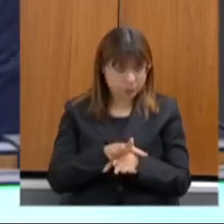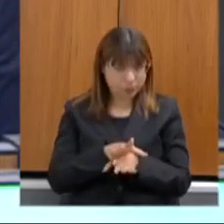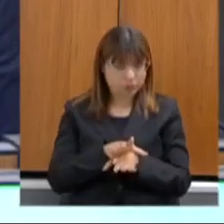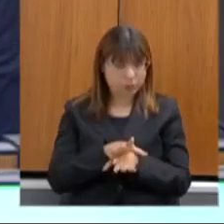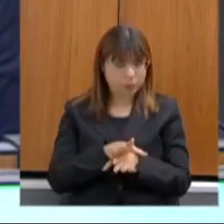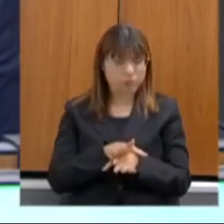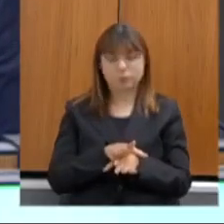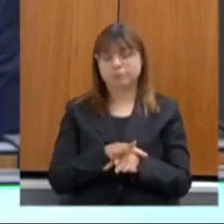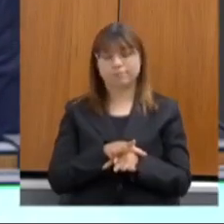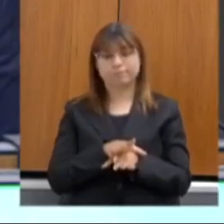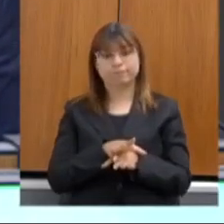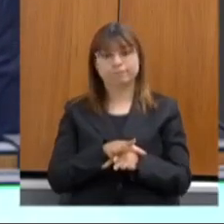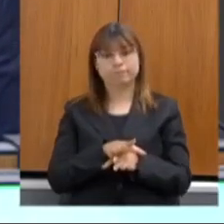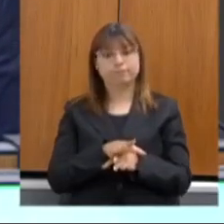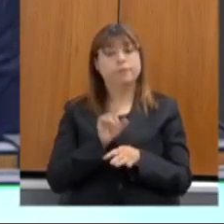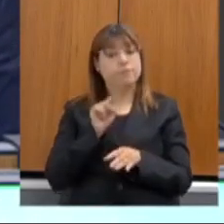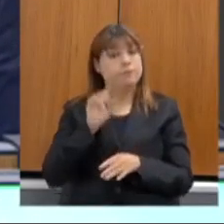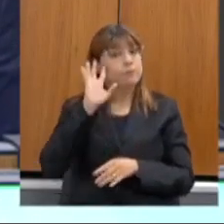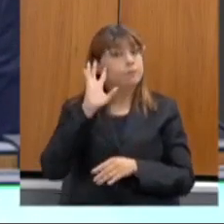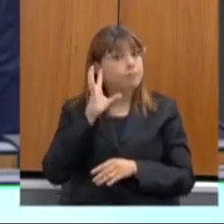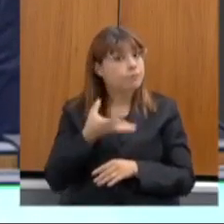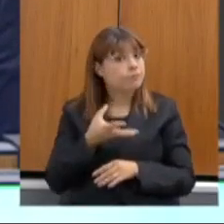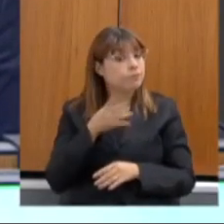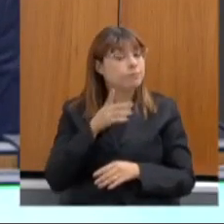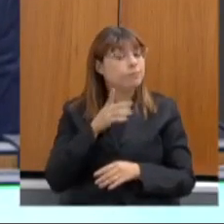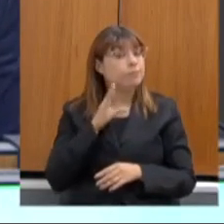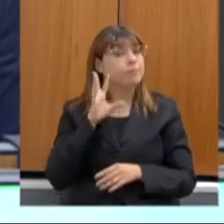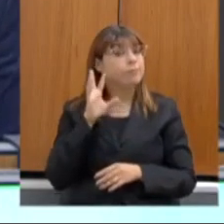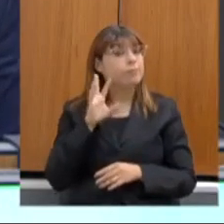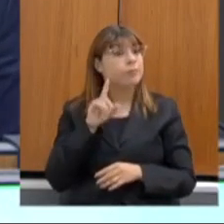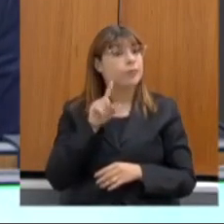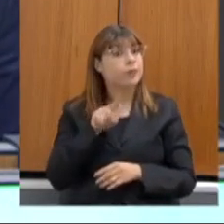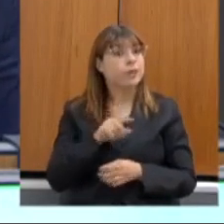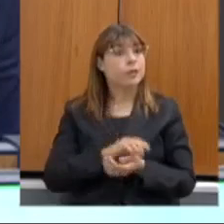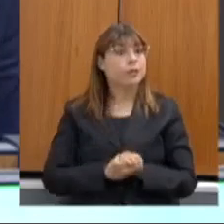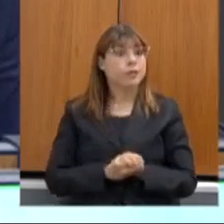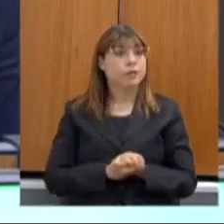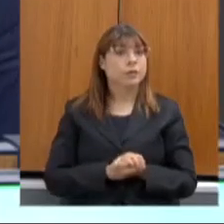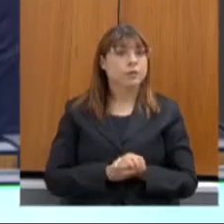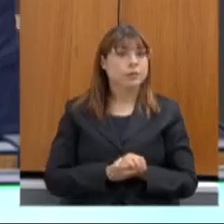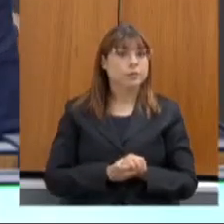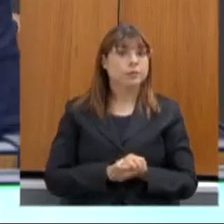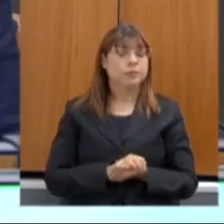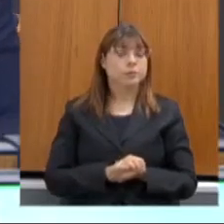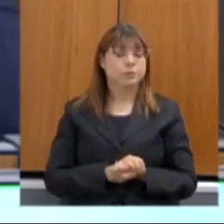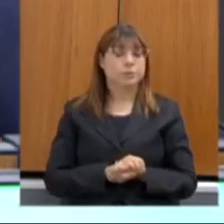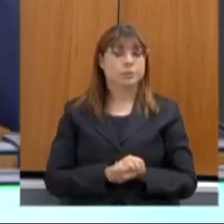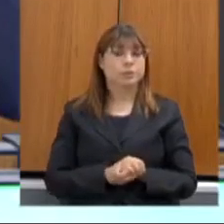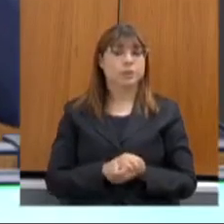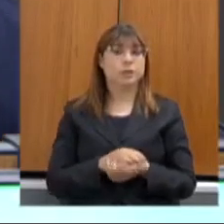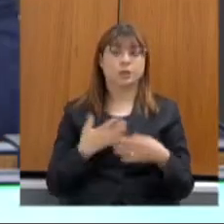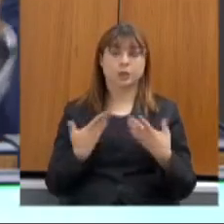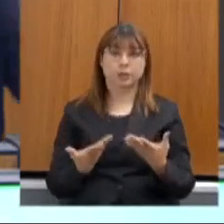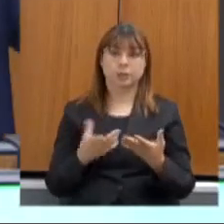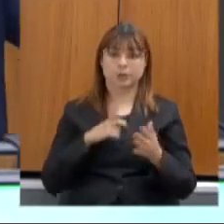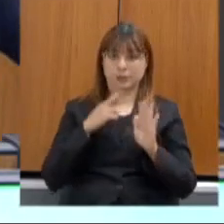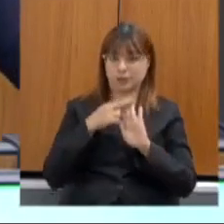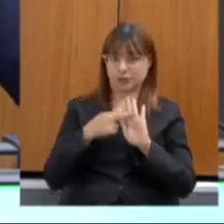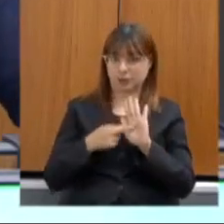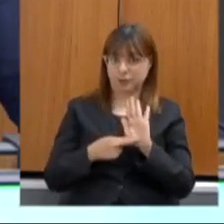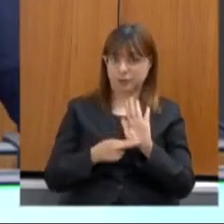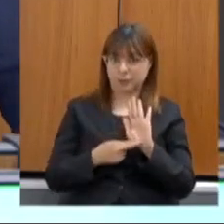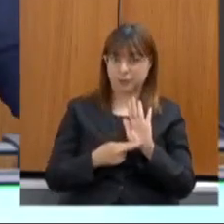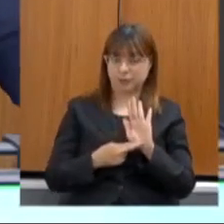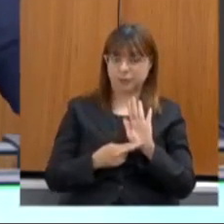regulatório a decisão a conclusão é que aquela Norma não era necessária então uma Norma